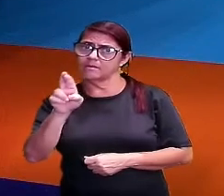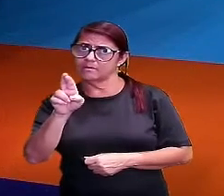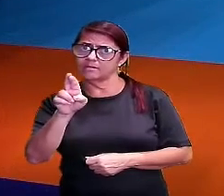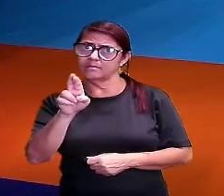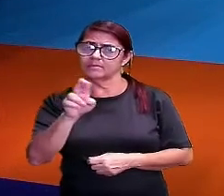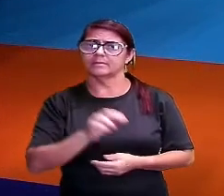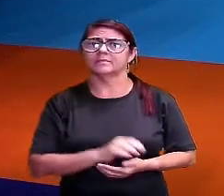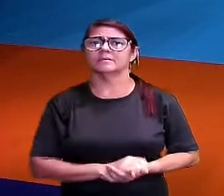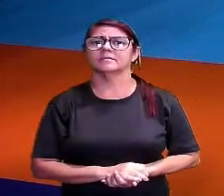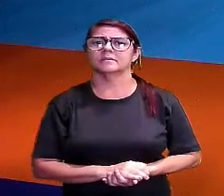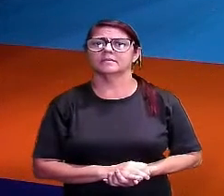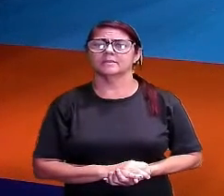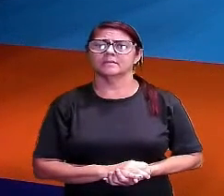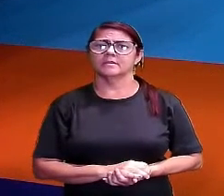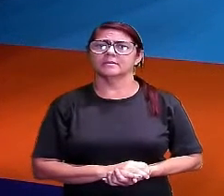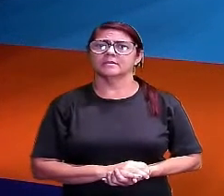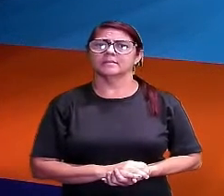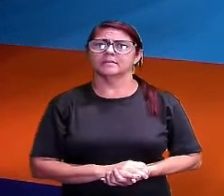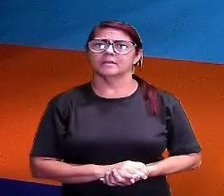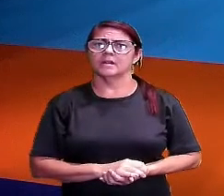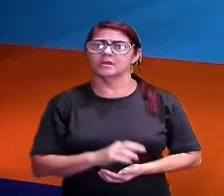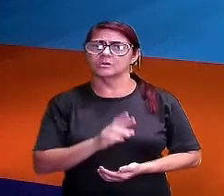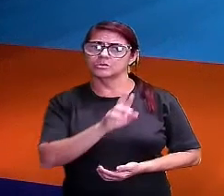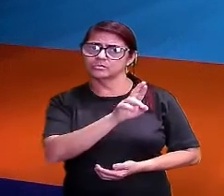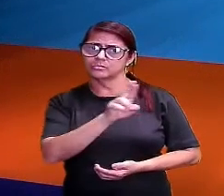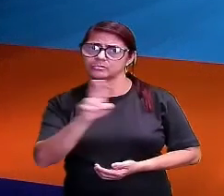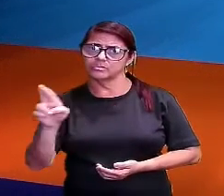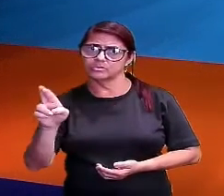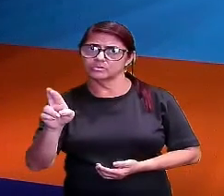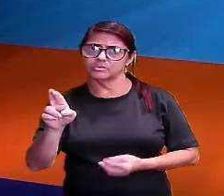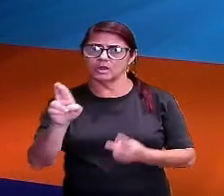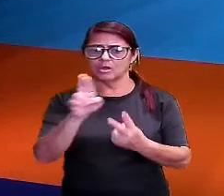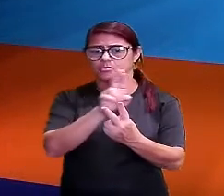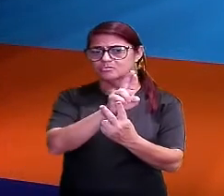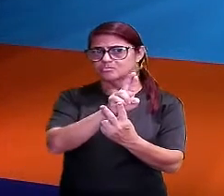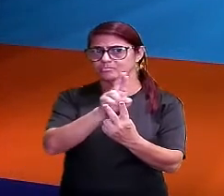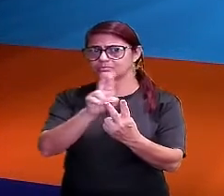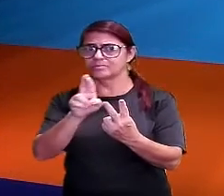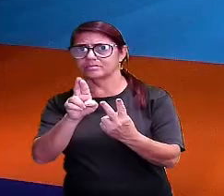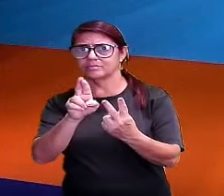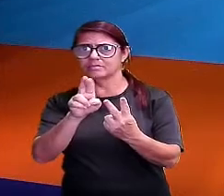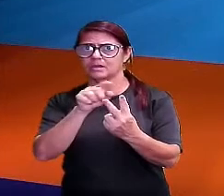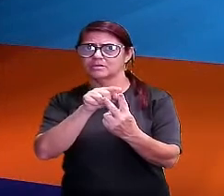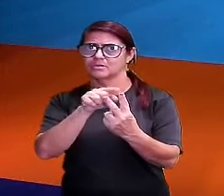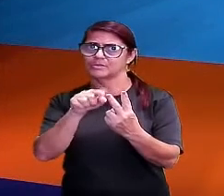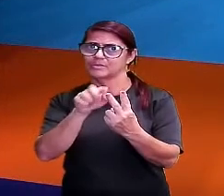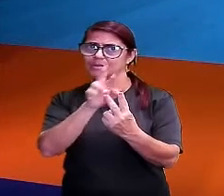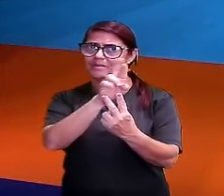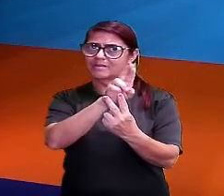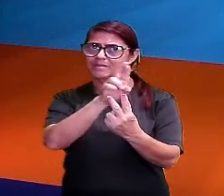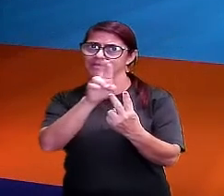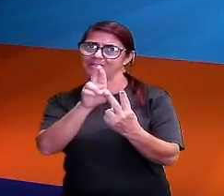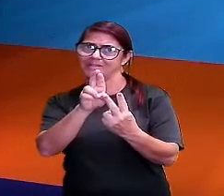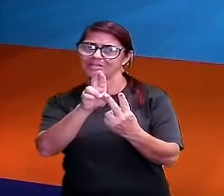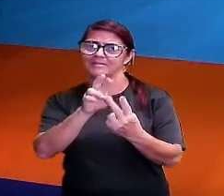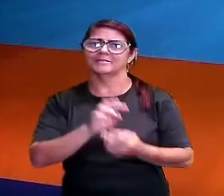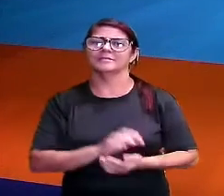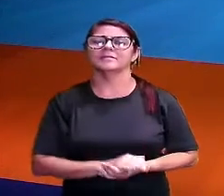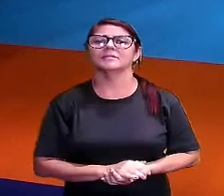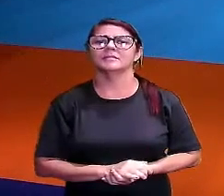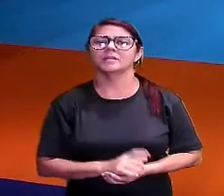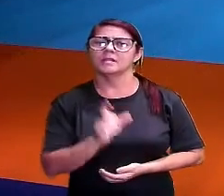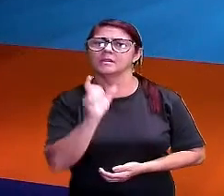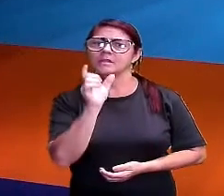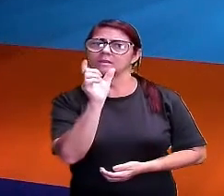RR, não é? Então, aí eu vou colocar duas letrinhas R's para dar esse som de terra, forte.